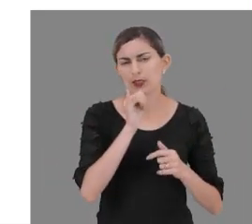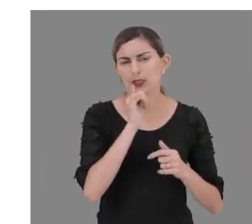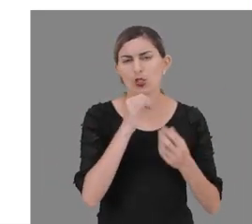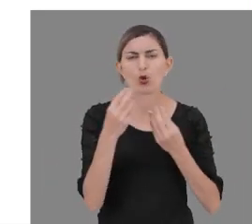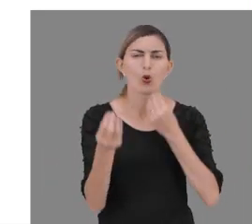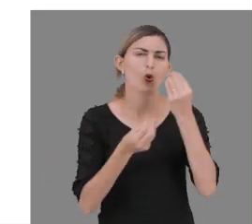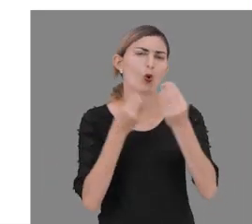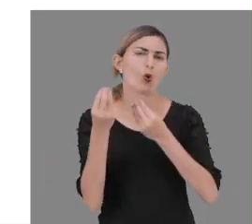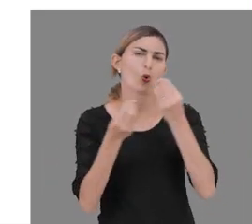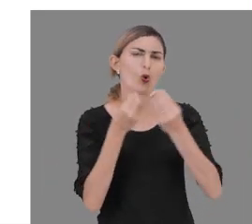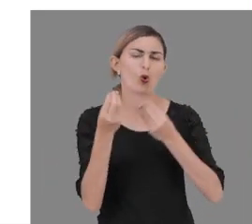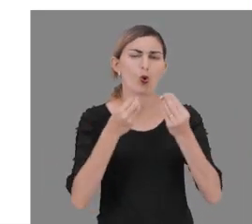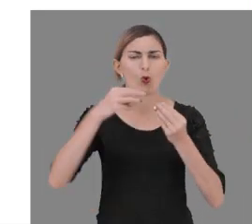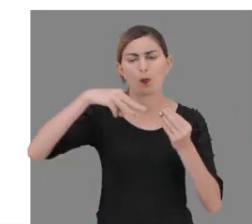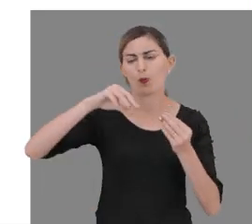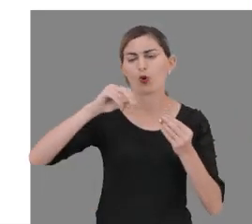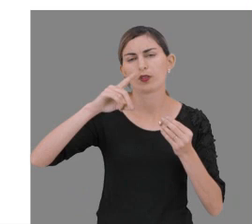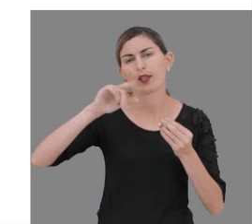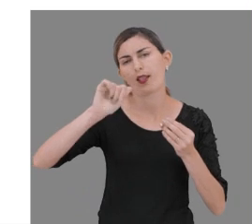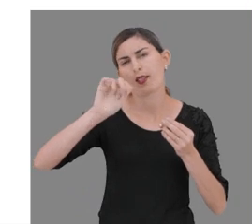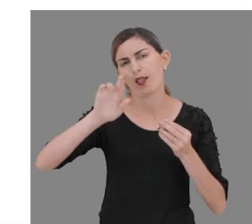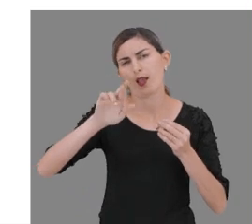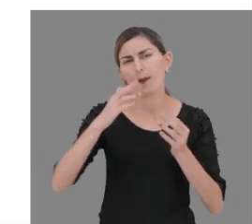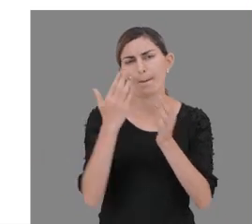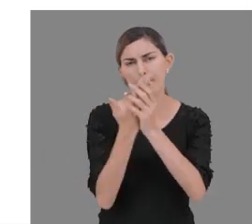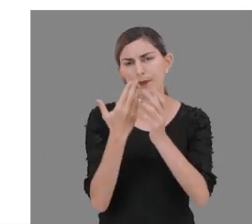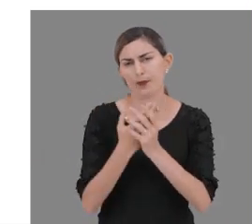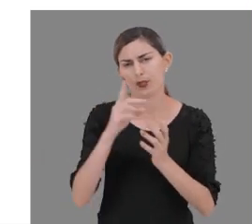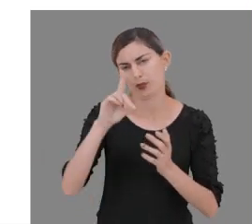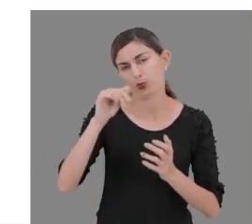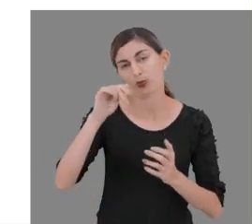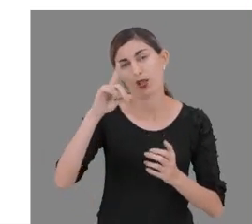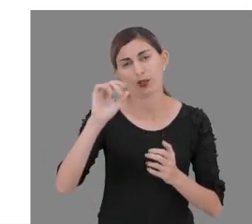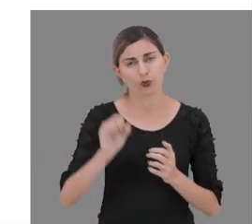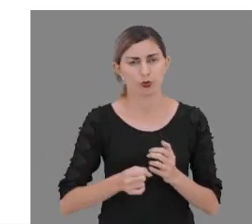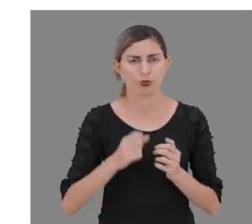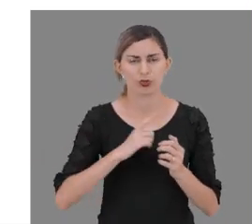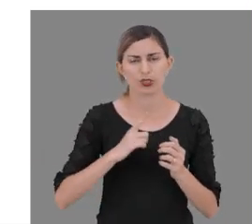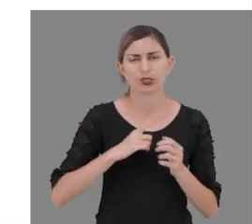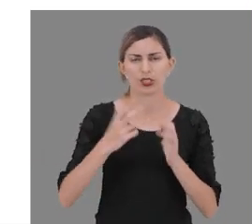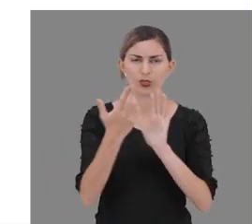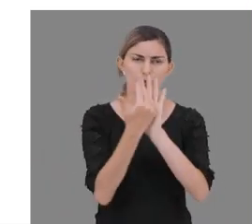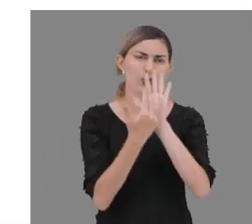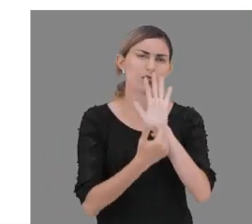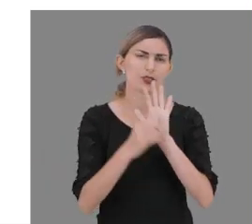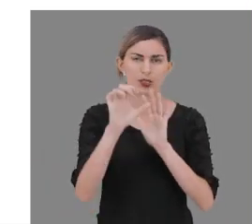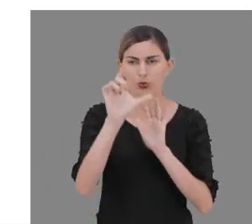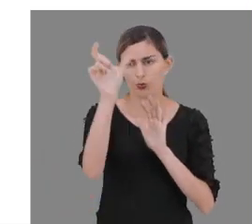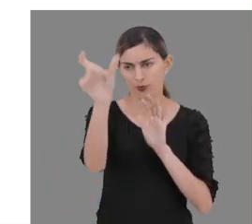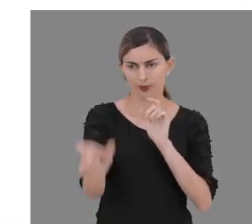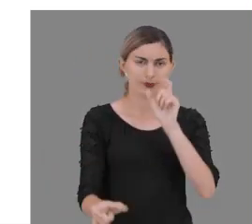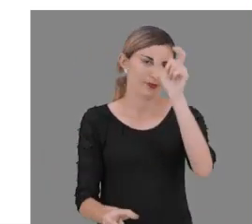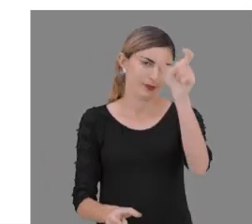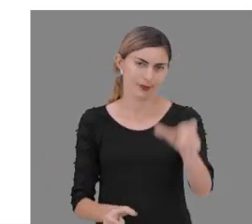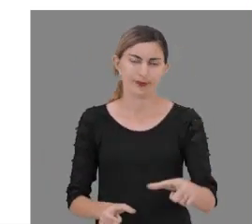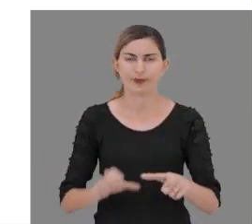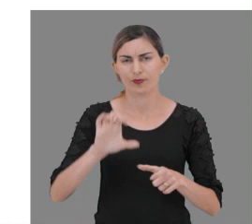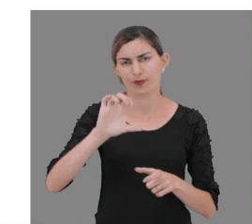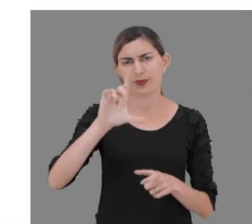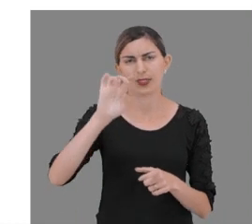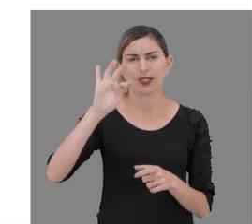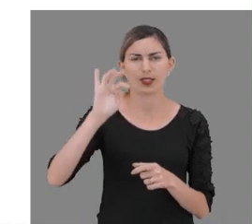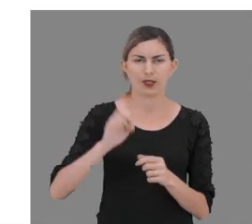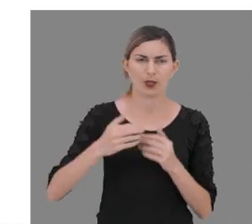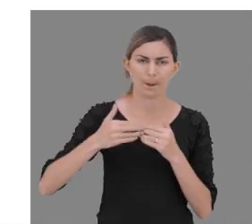o exemplo de como se deve modelar um banco de dados. No primeiro momento, existe a figura do cliente,